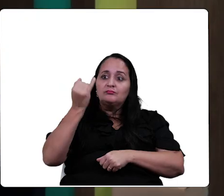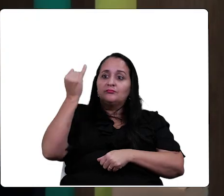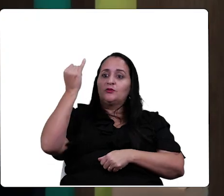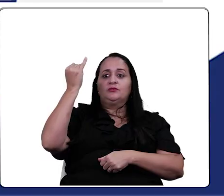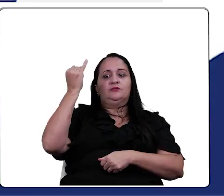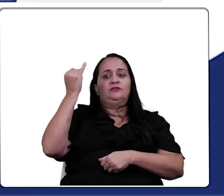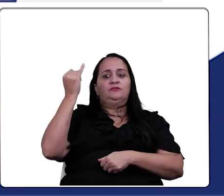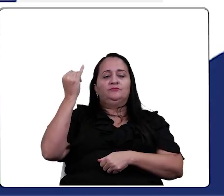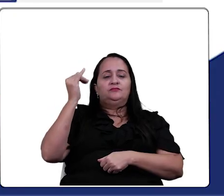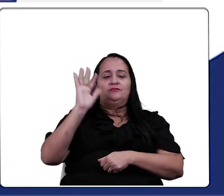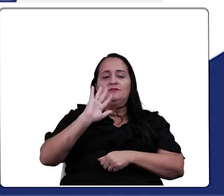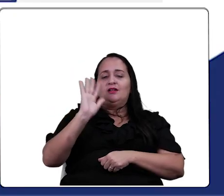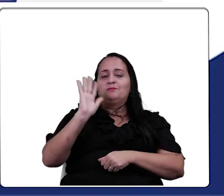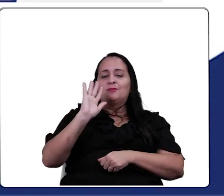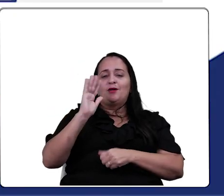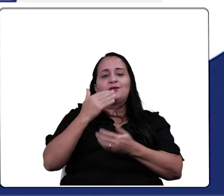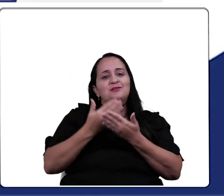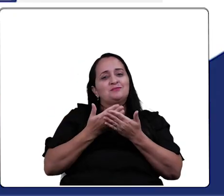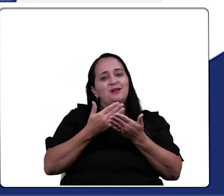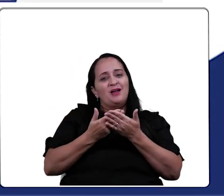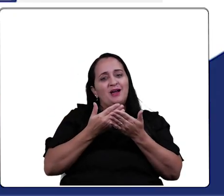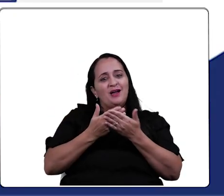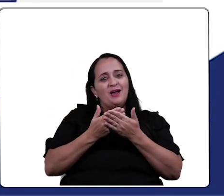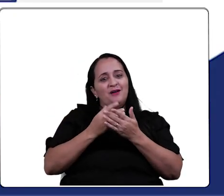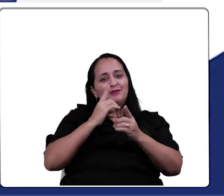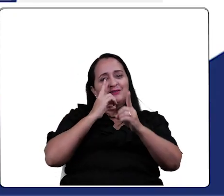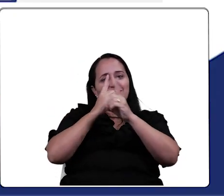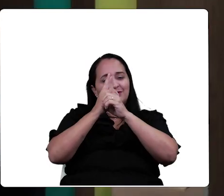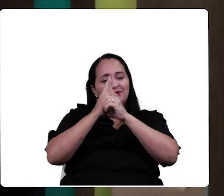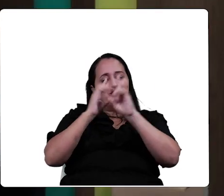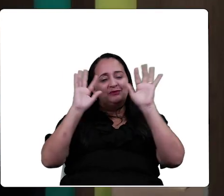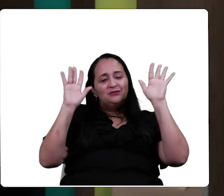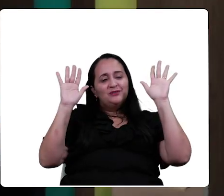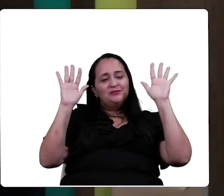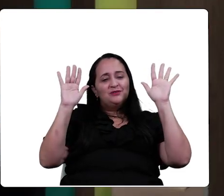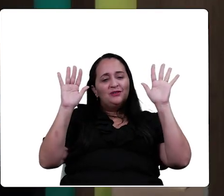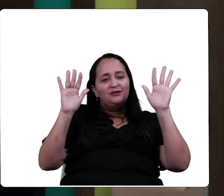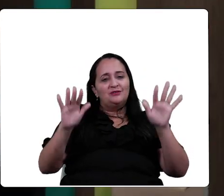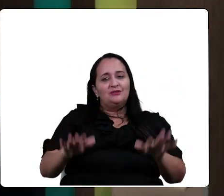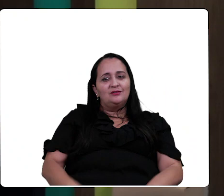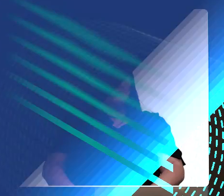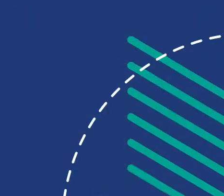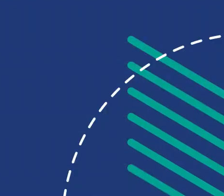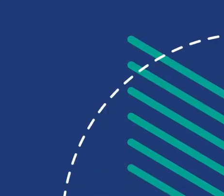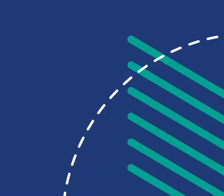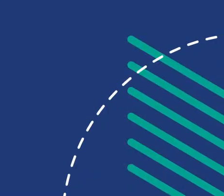Olha só, te encontro na nossa próxima aula de revisão. Tchau, tchau!